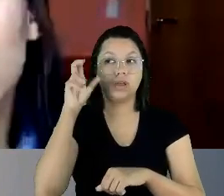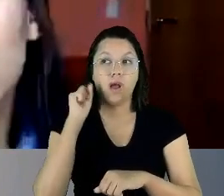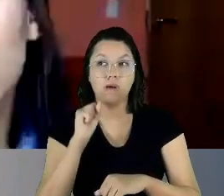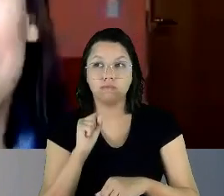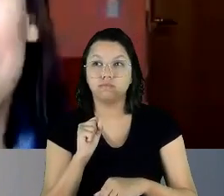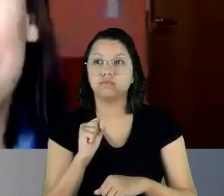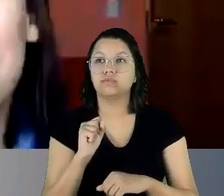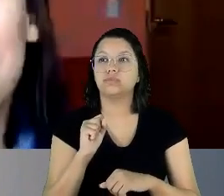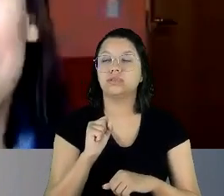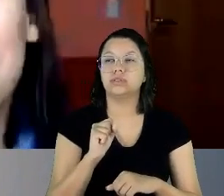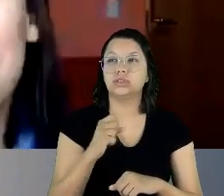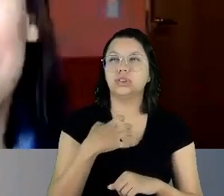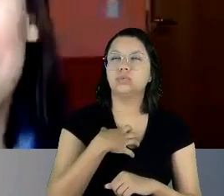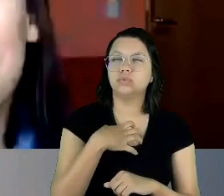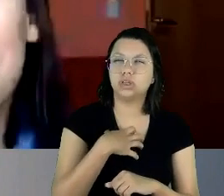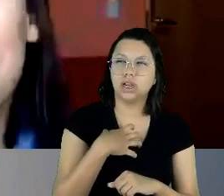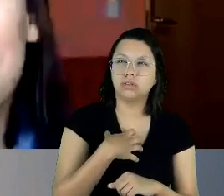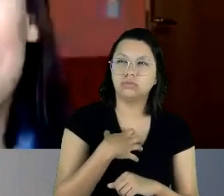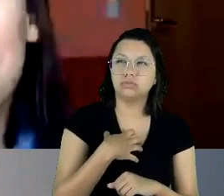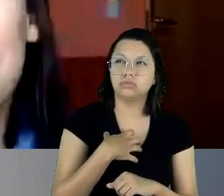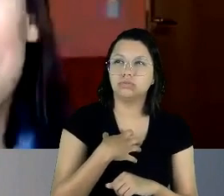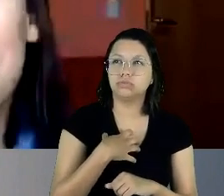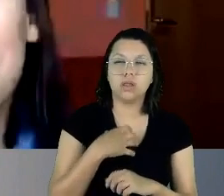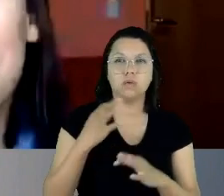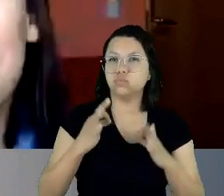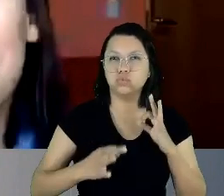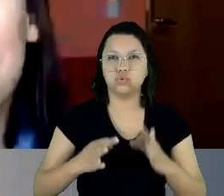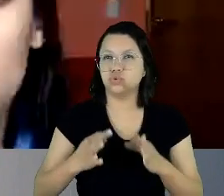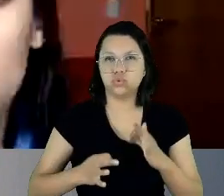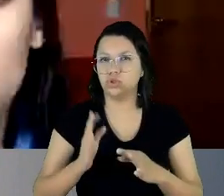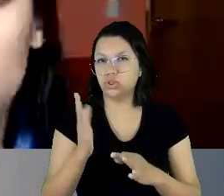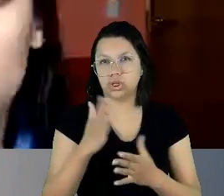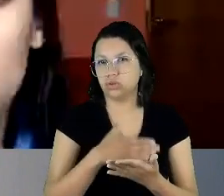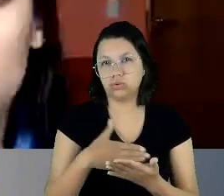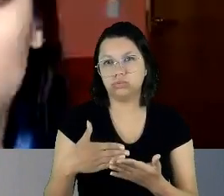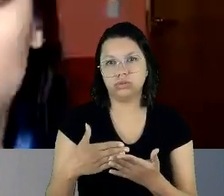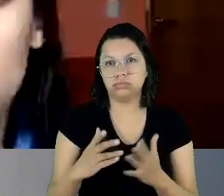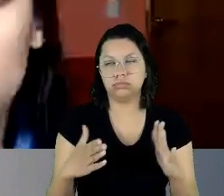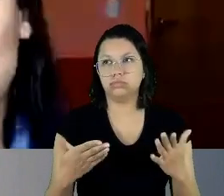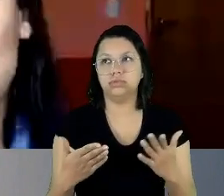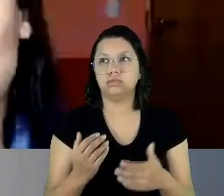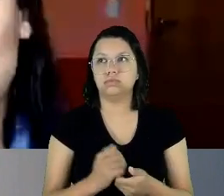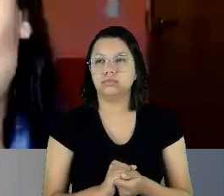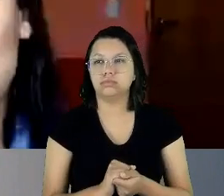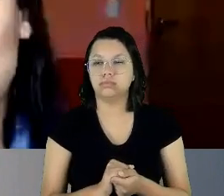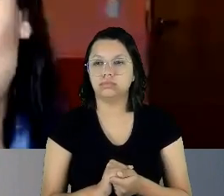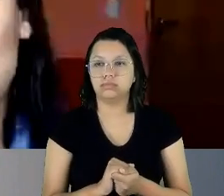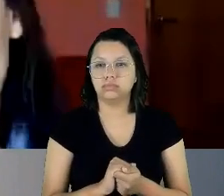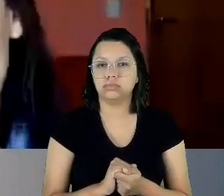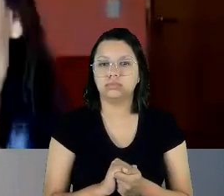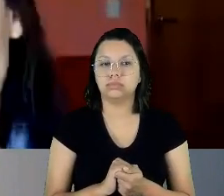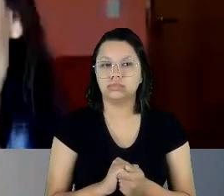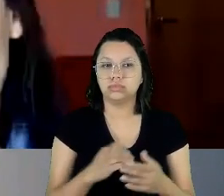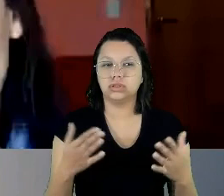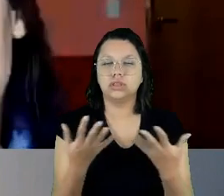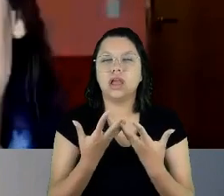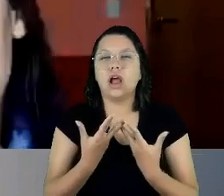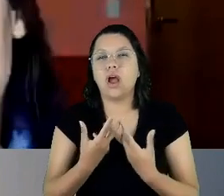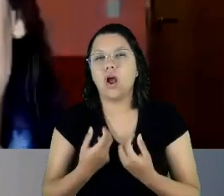ouvir, de se ouvir de um jeito que a gente não julgue já de início. Então,